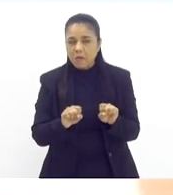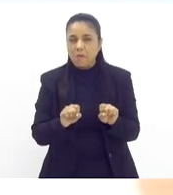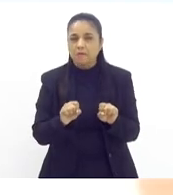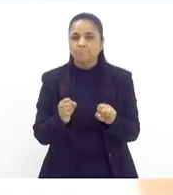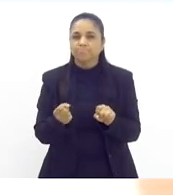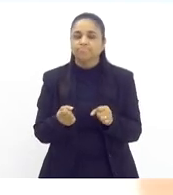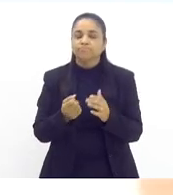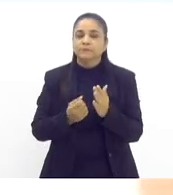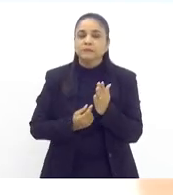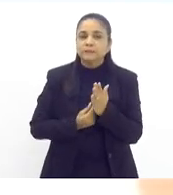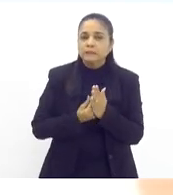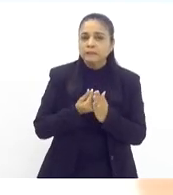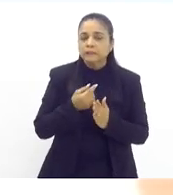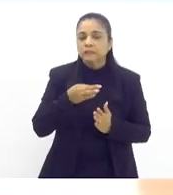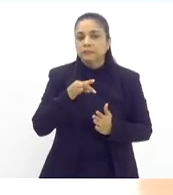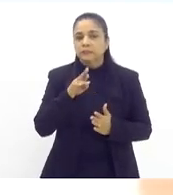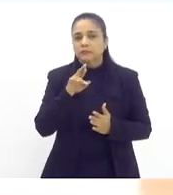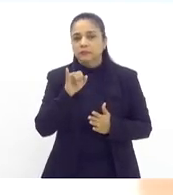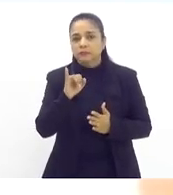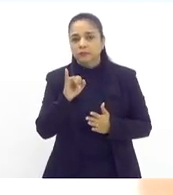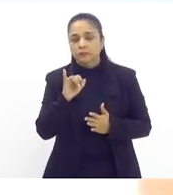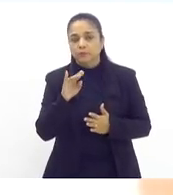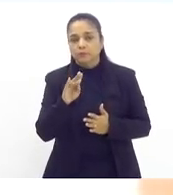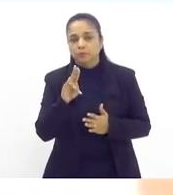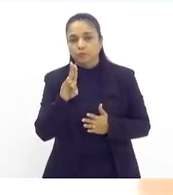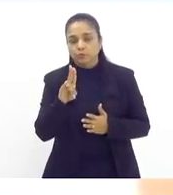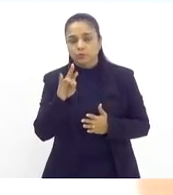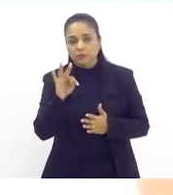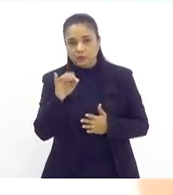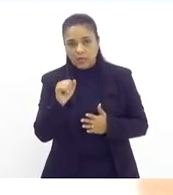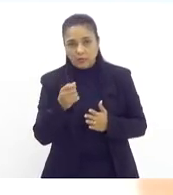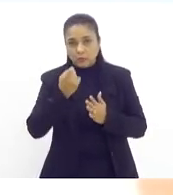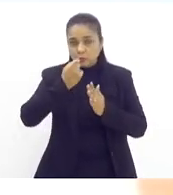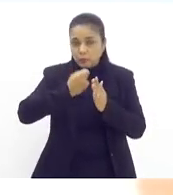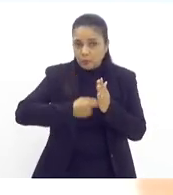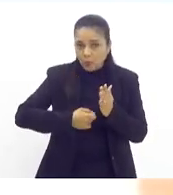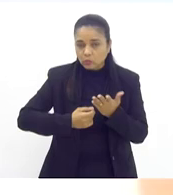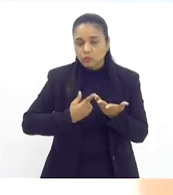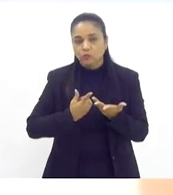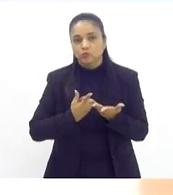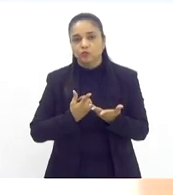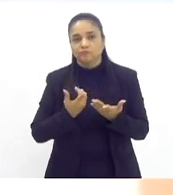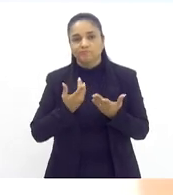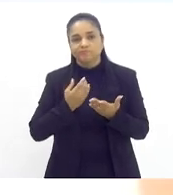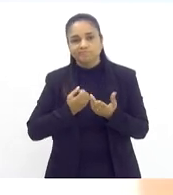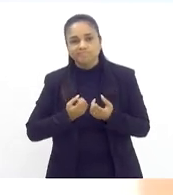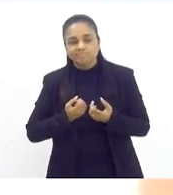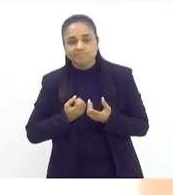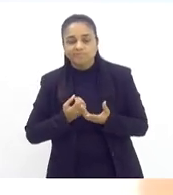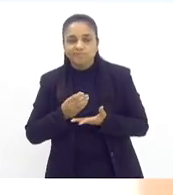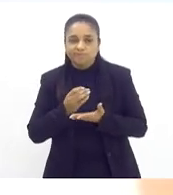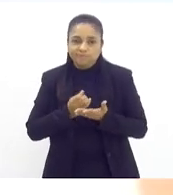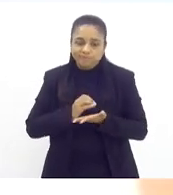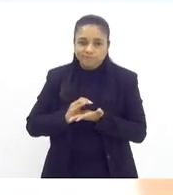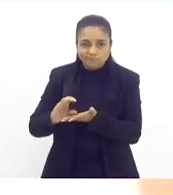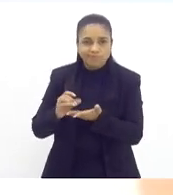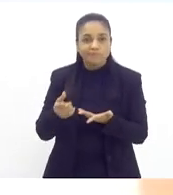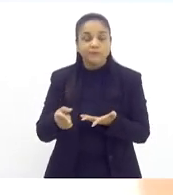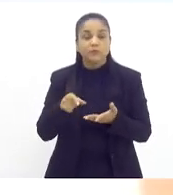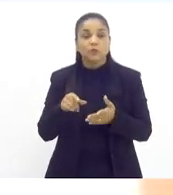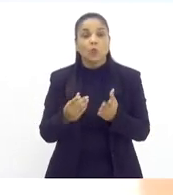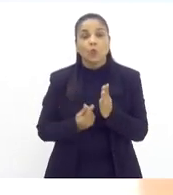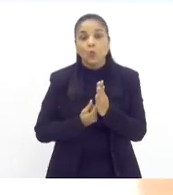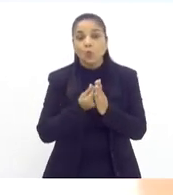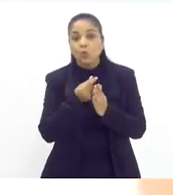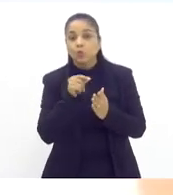tributário referente ao imposto de consumo, com a hiperinflação. Certo? Eu diria até que a gente poderia dizer que esse custo